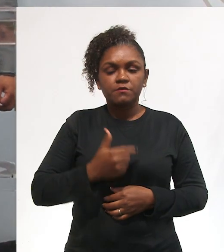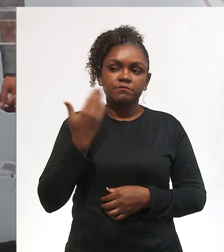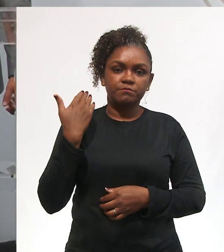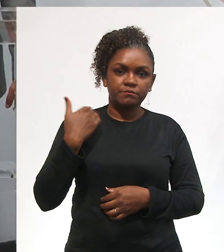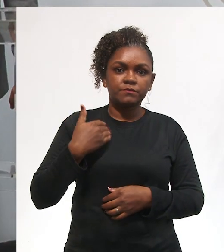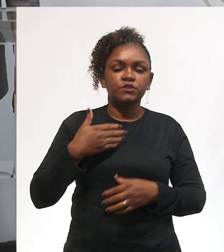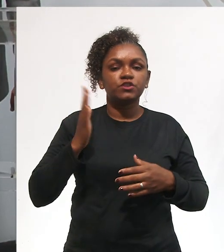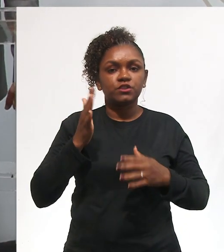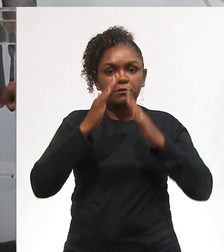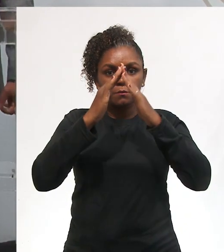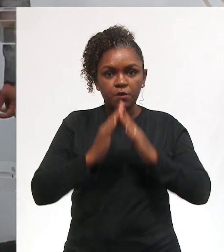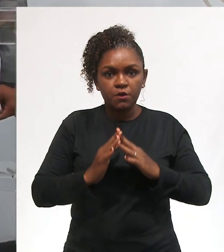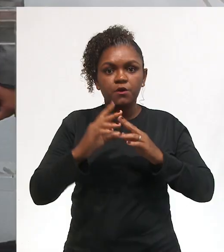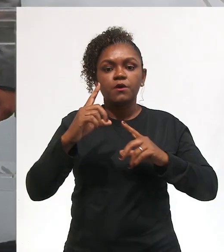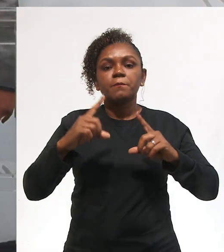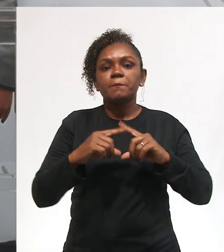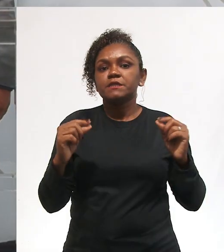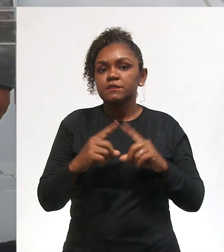antigo